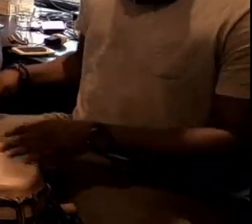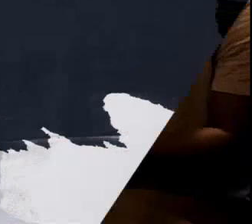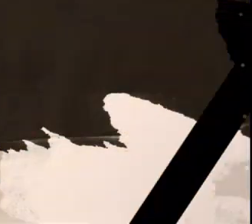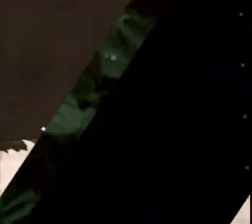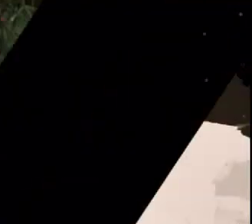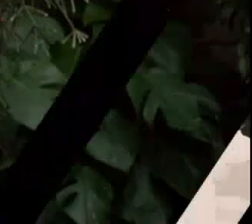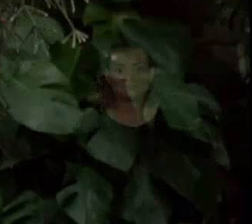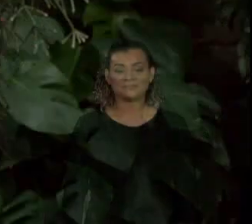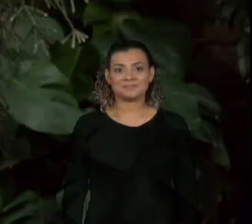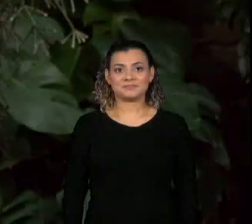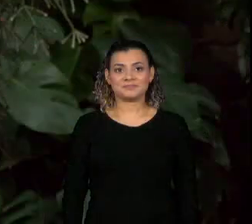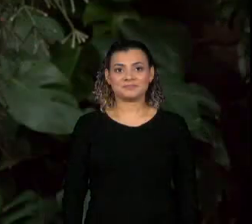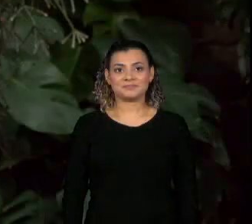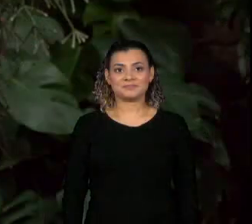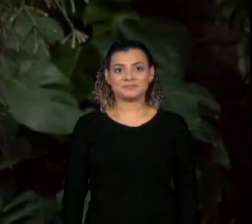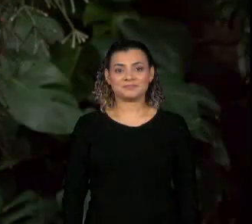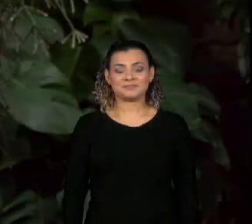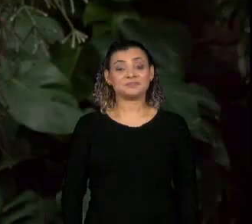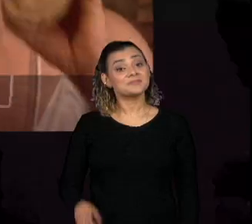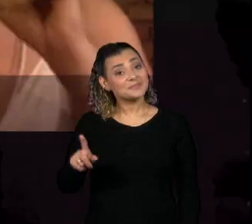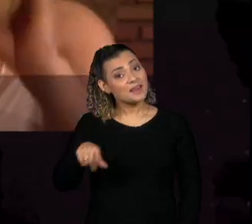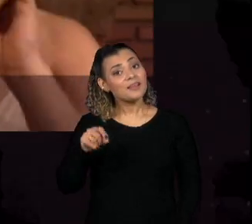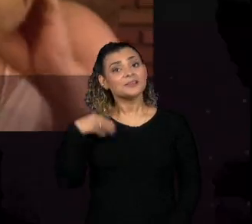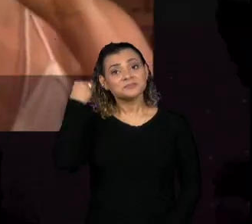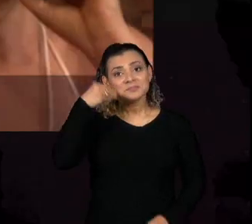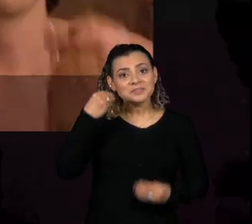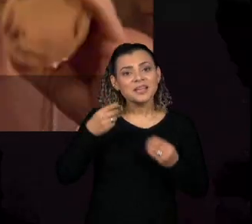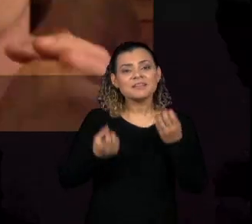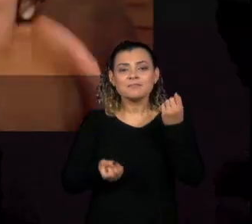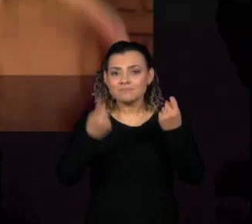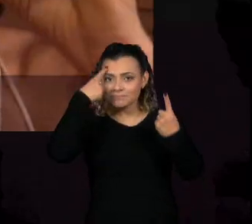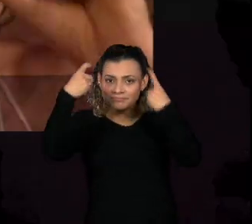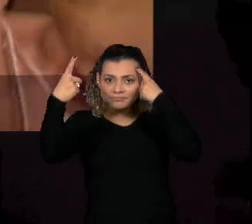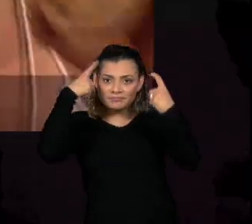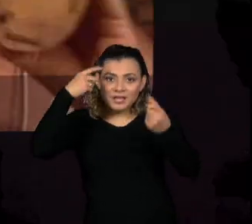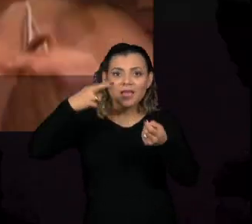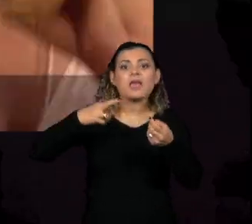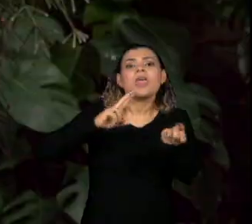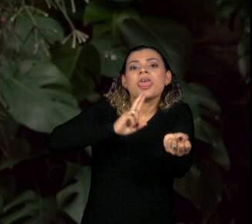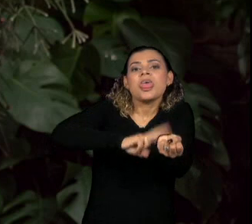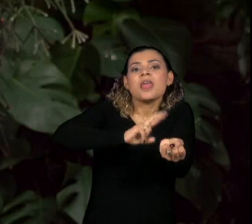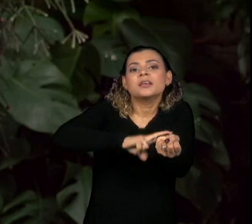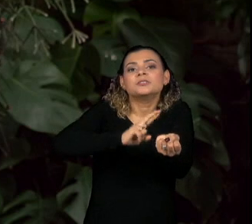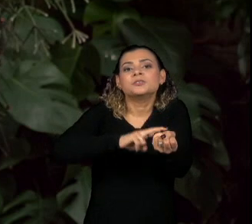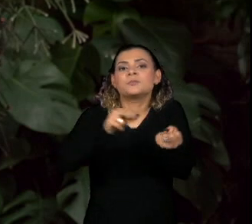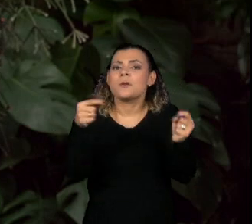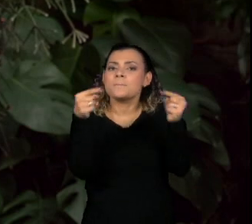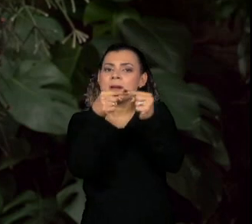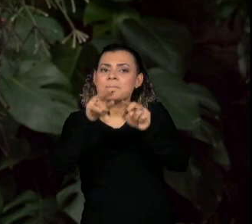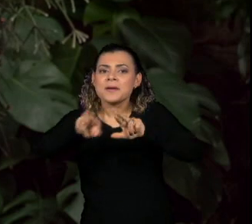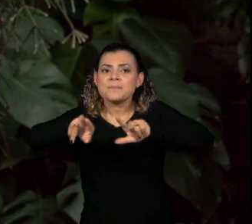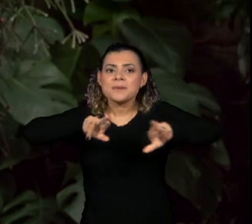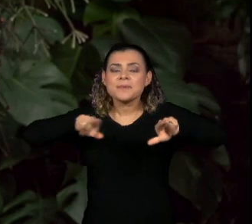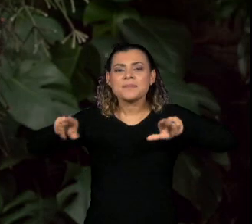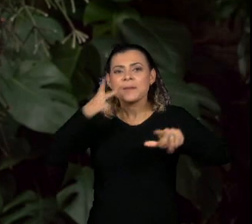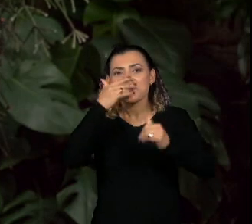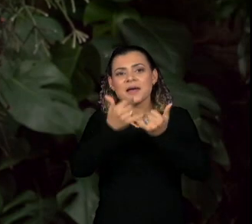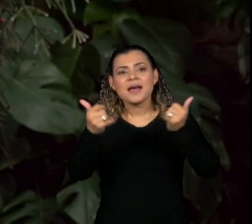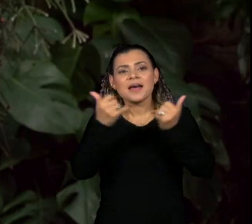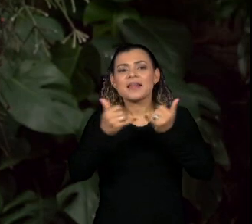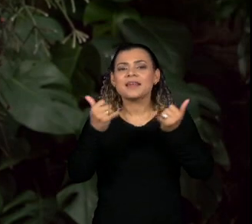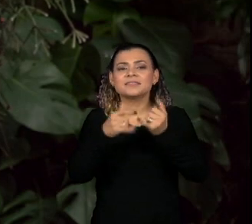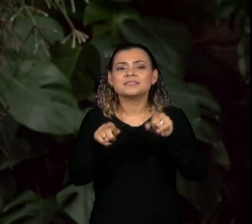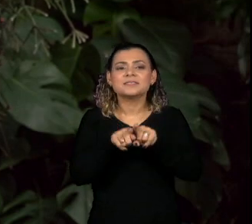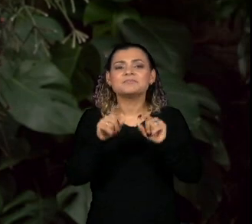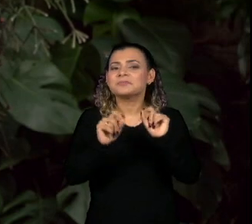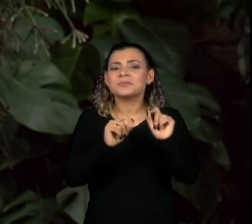Cara, o Oroiá é resultado de vivências, né? Com criação de ritmos diferentes e tal, e chegando mais perto aí de um afrobeat,